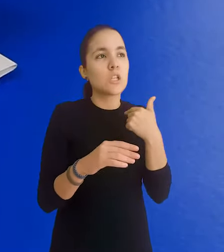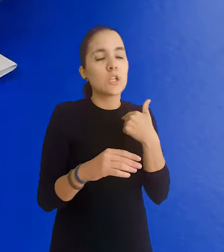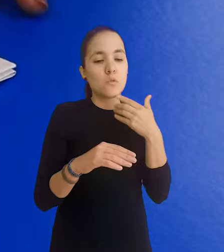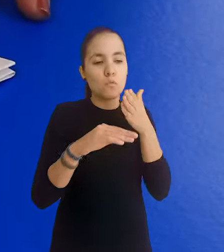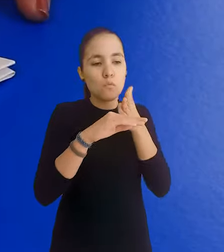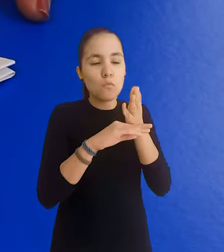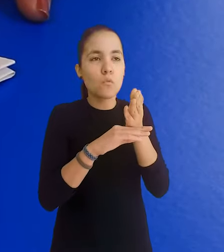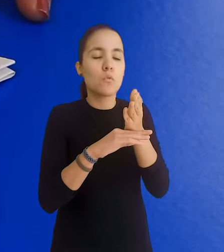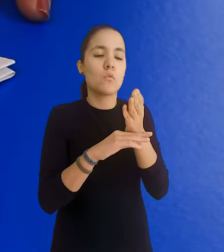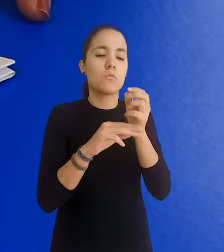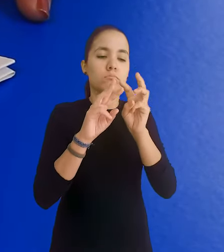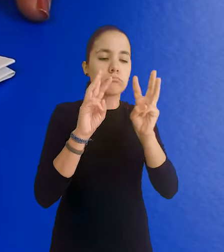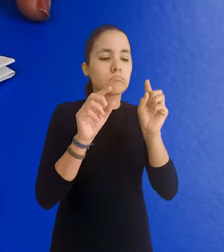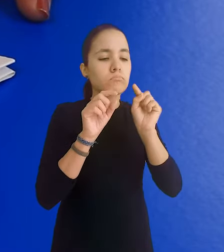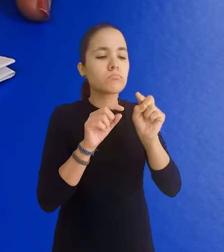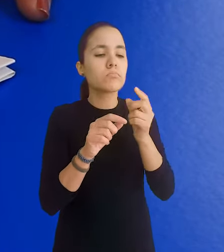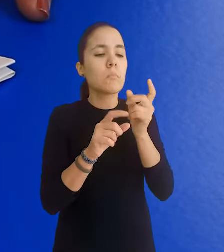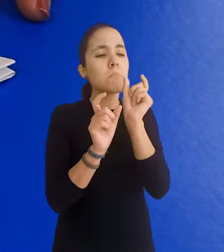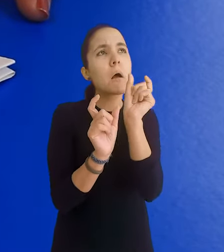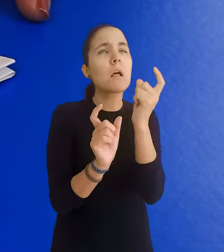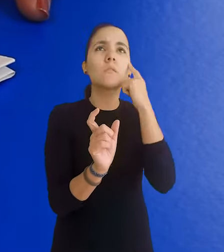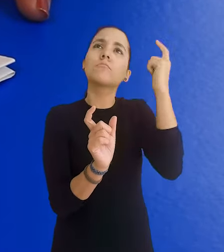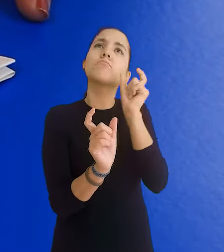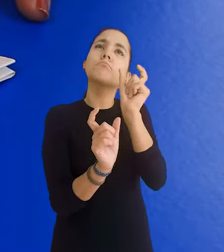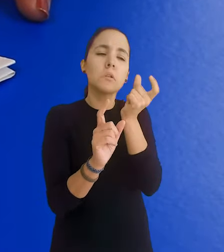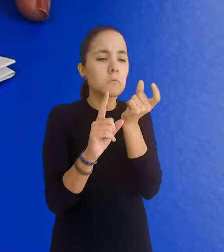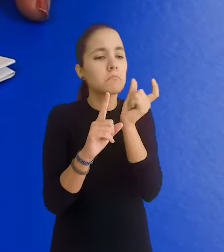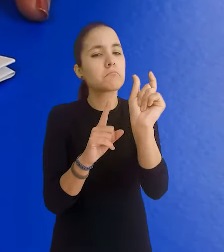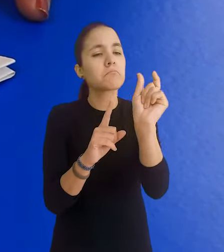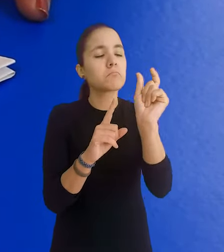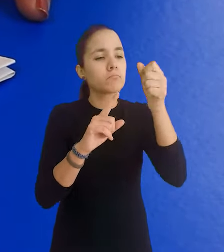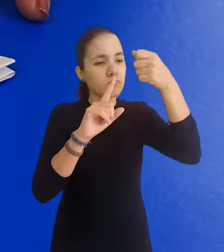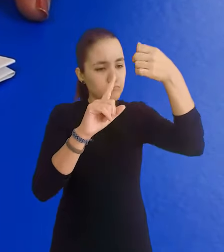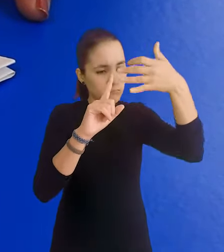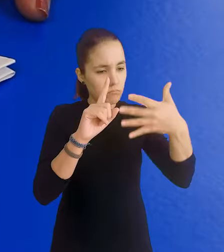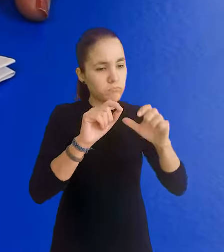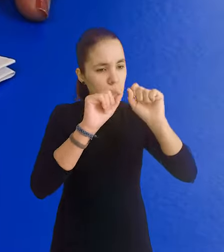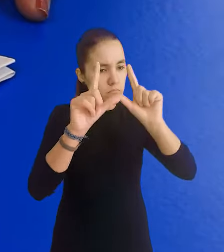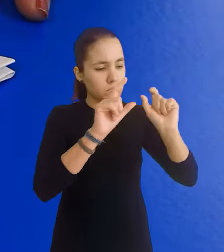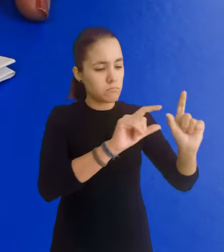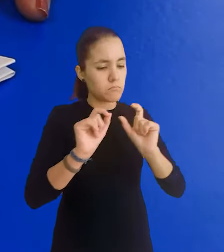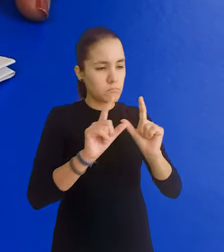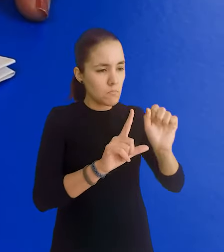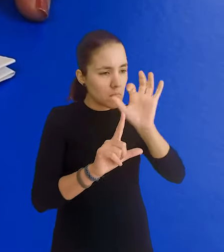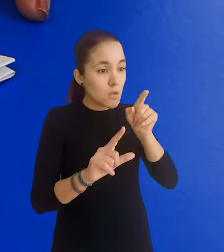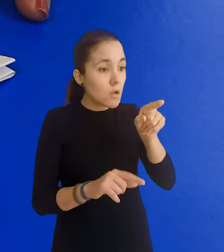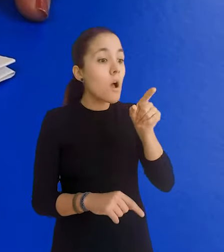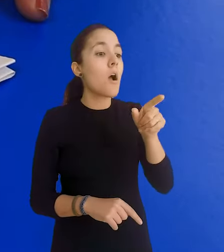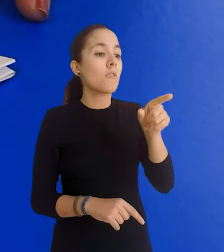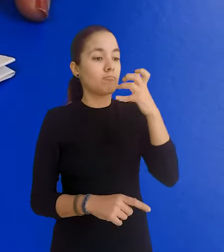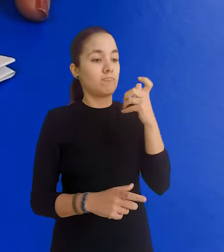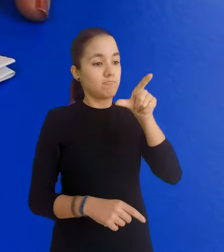em buscas, pela internet. Você pode colocar ali palavras-chave que tenham a ver com o que você quer retratar e olhar uma imagem